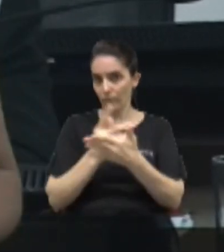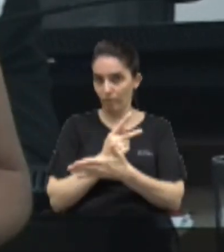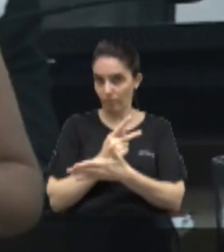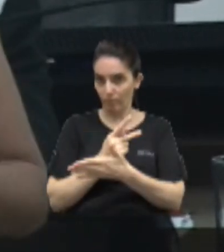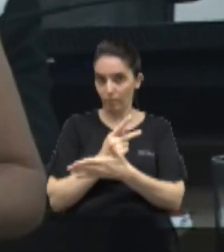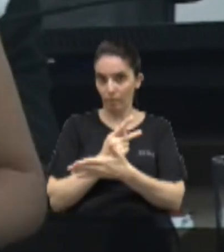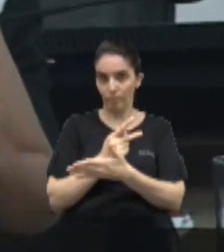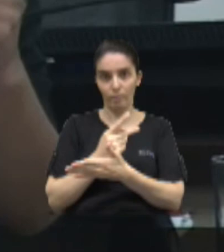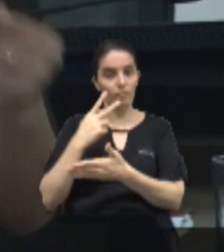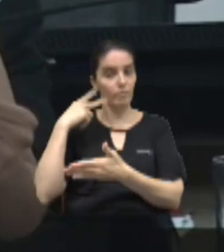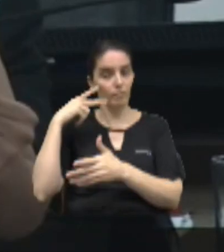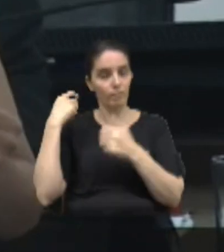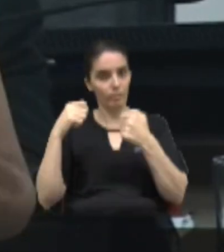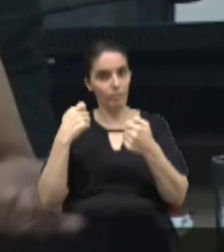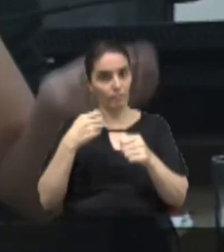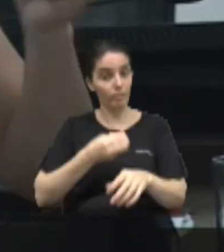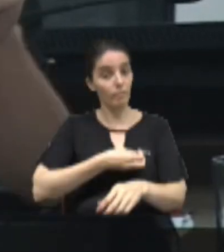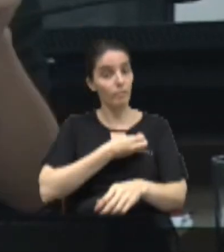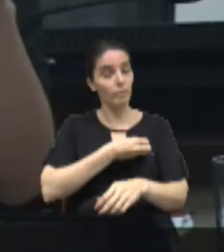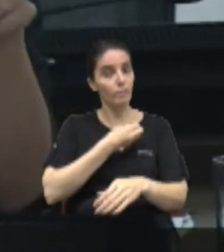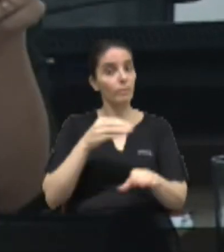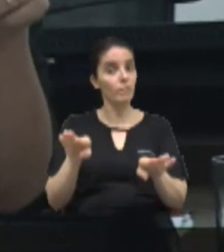deviam estar também presentes,